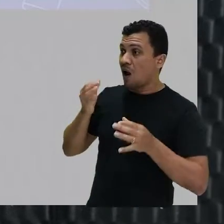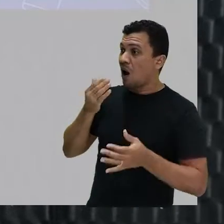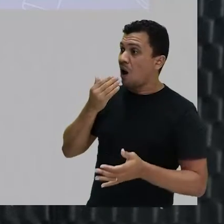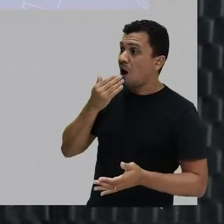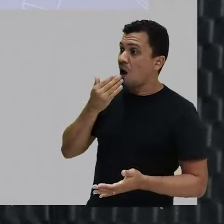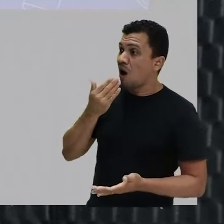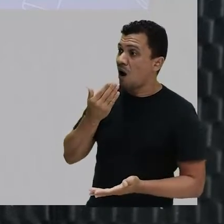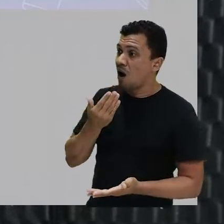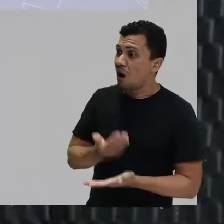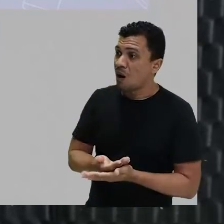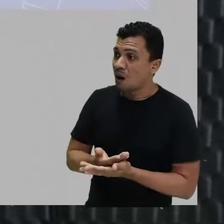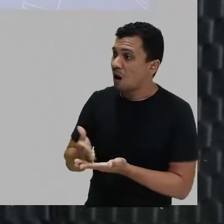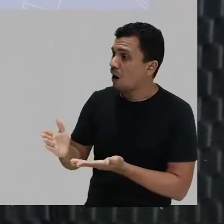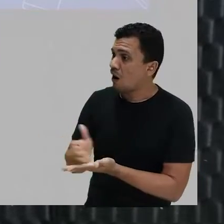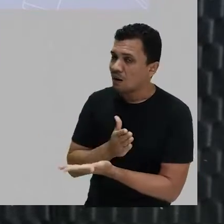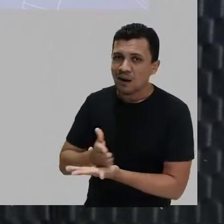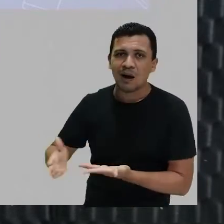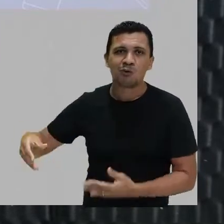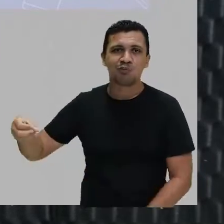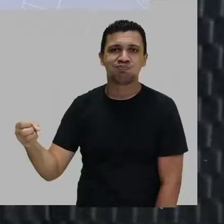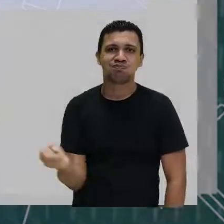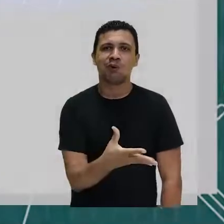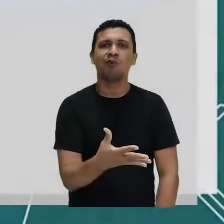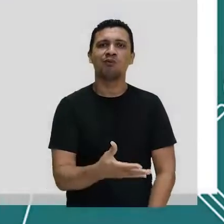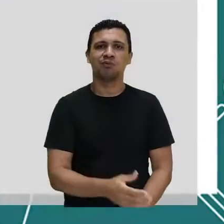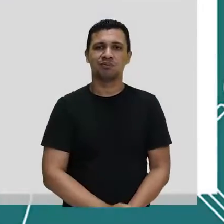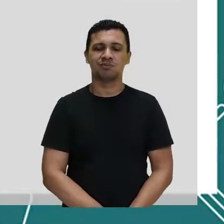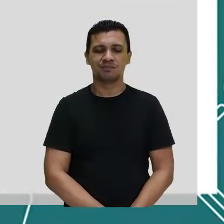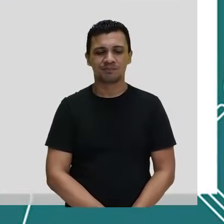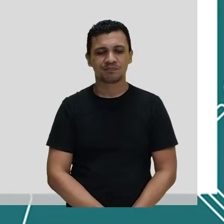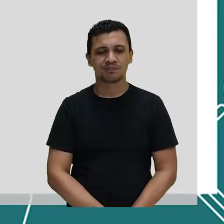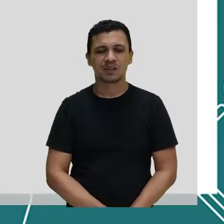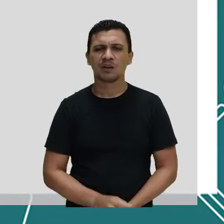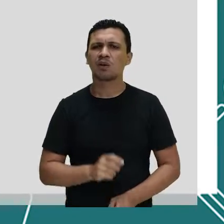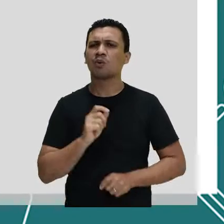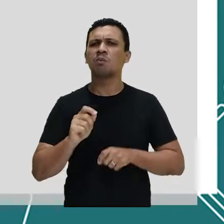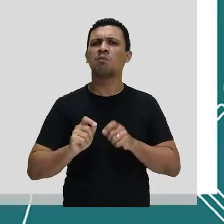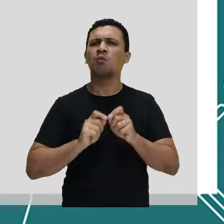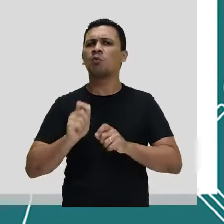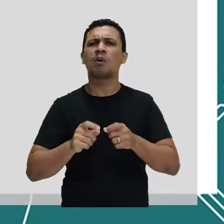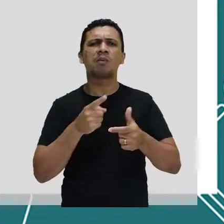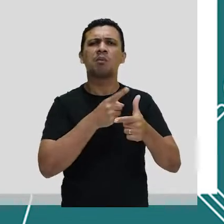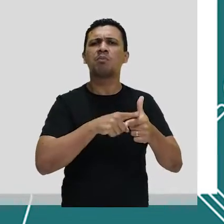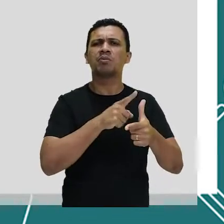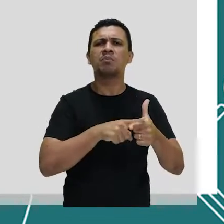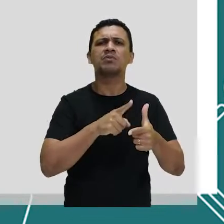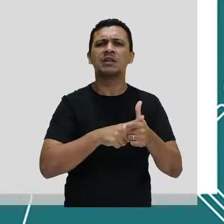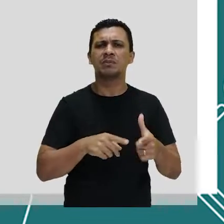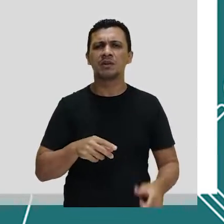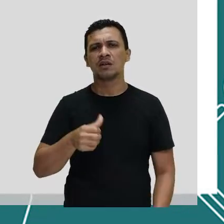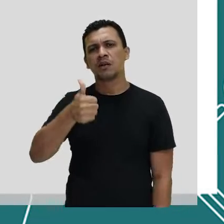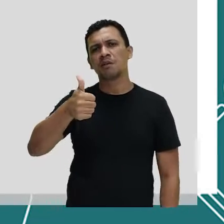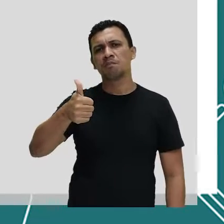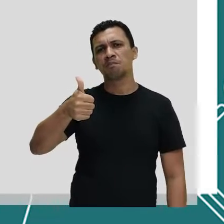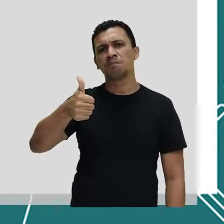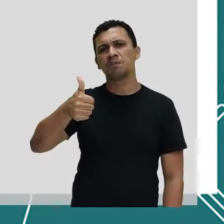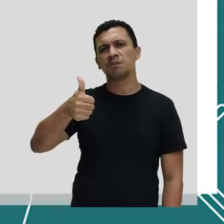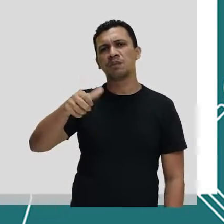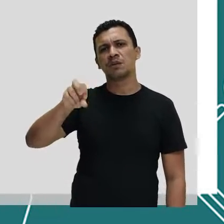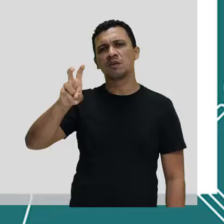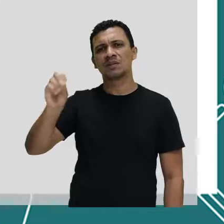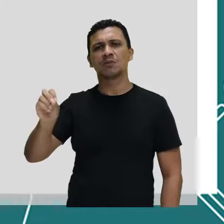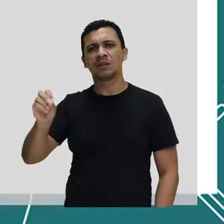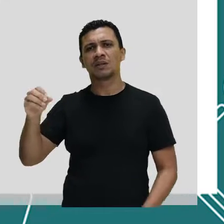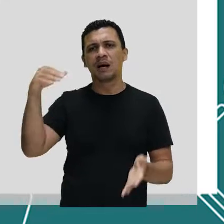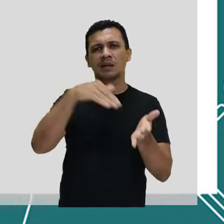porque era algo completamente novo. Né? Próximo. Problema desse período, né? De 1950 a 1970, você tem o